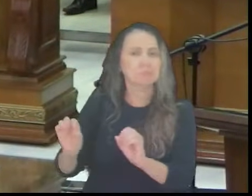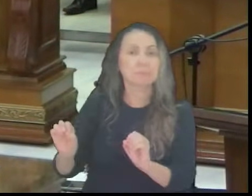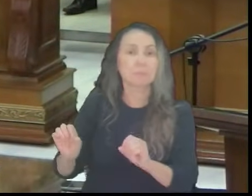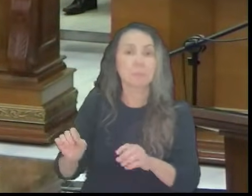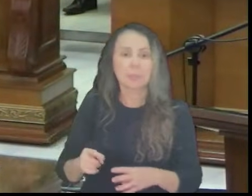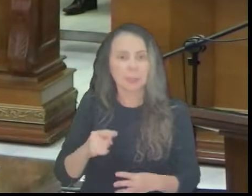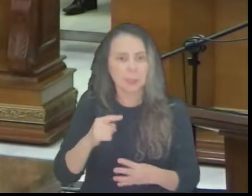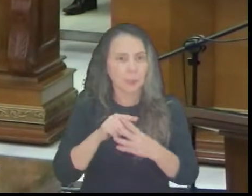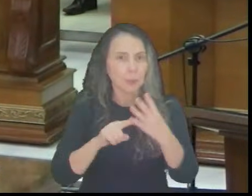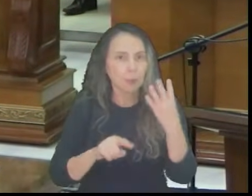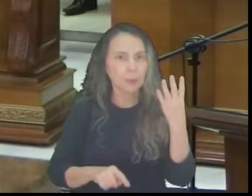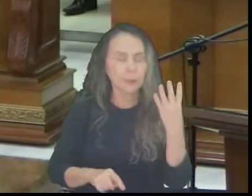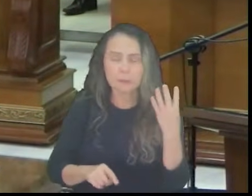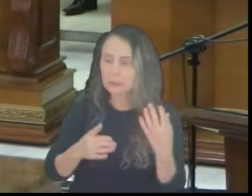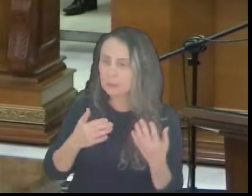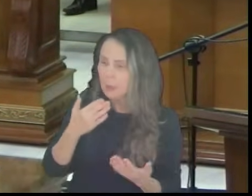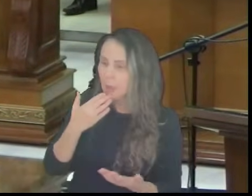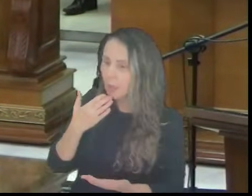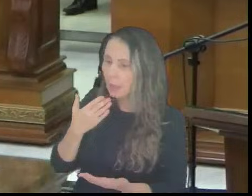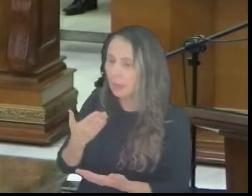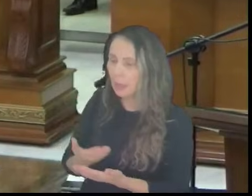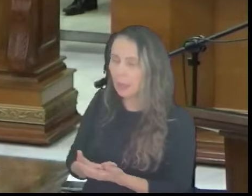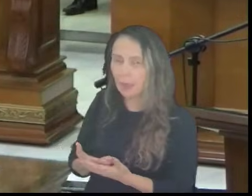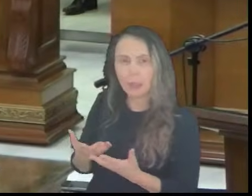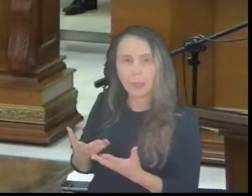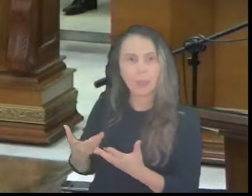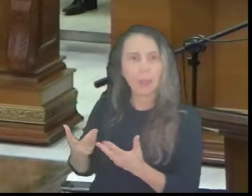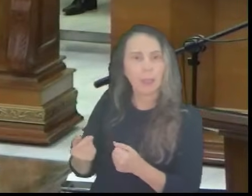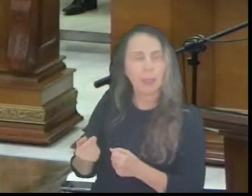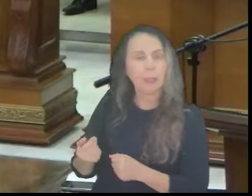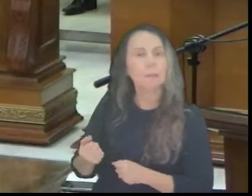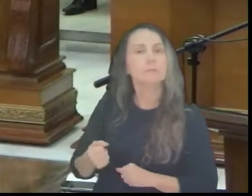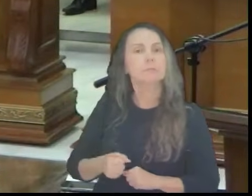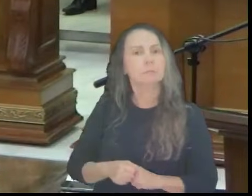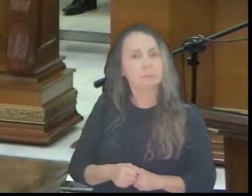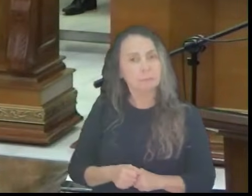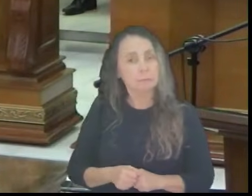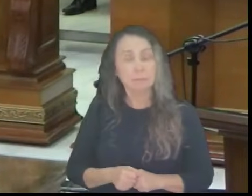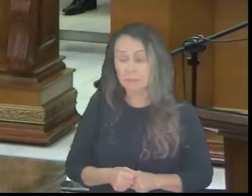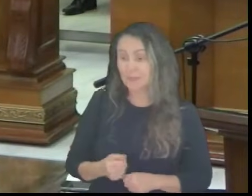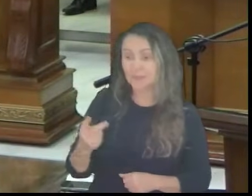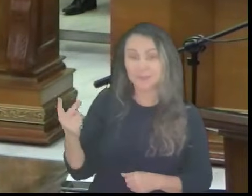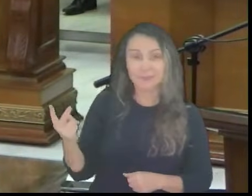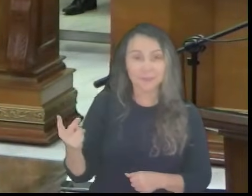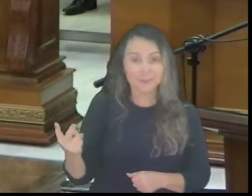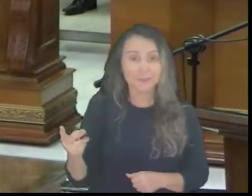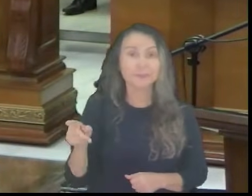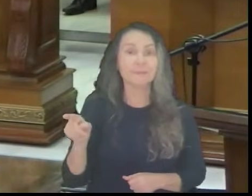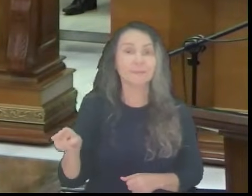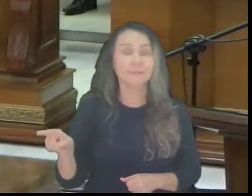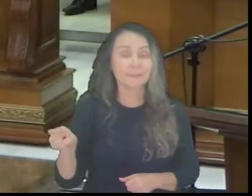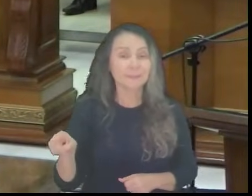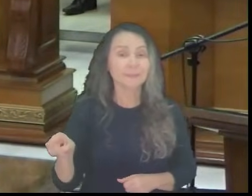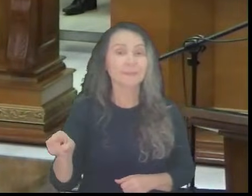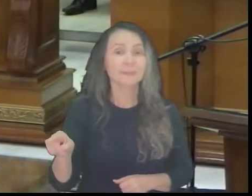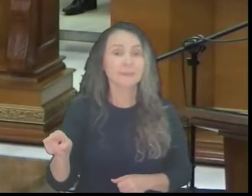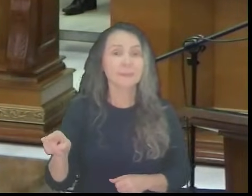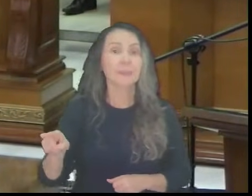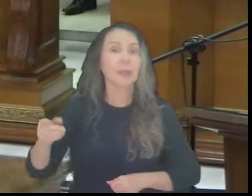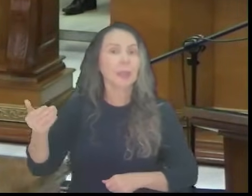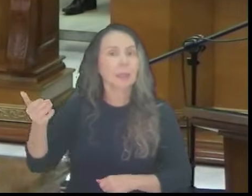e tinham conhecimento de que eles haviam estado